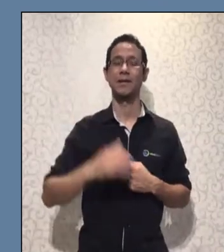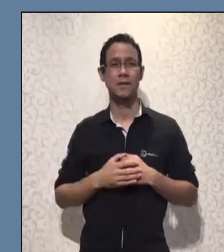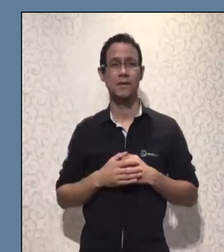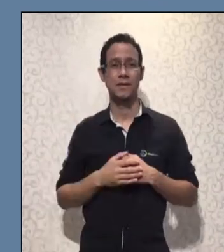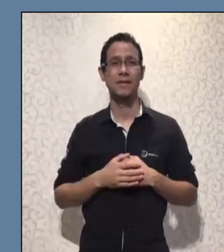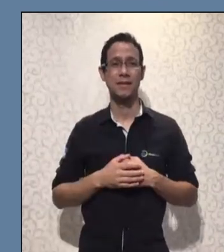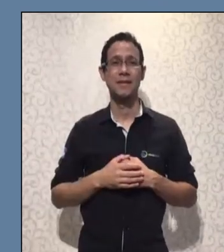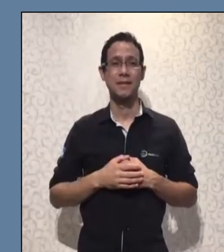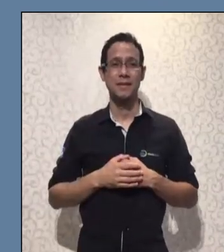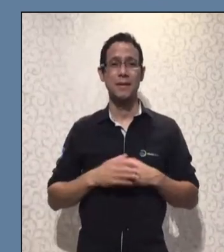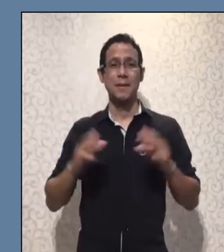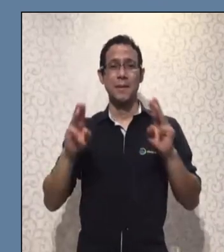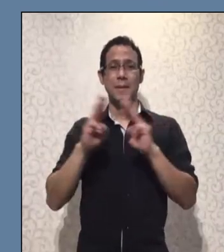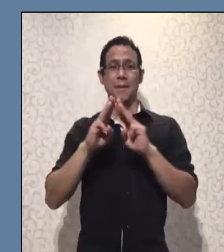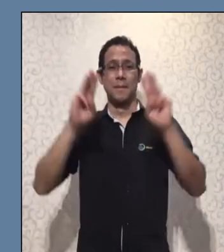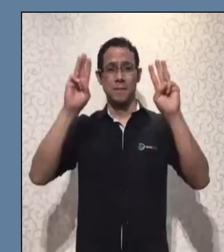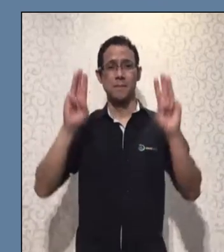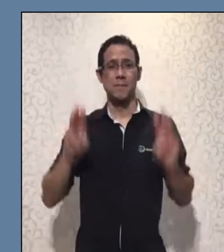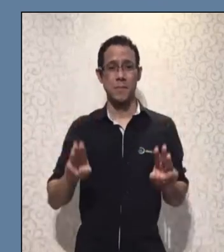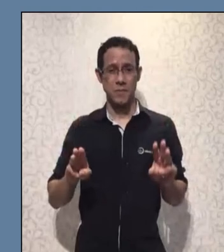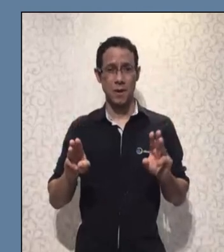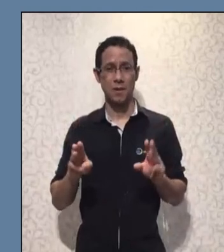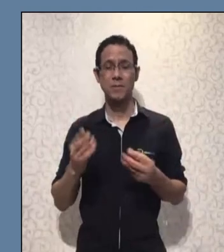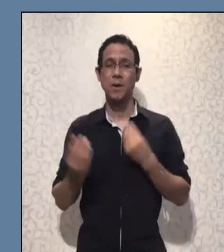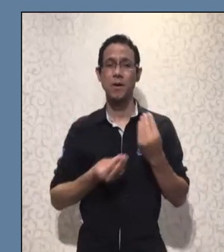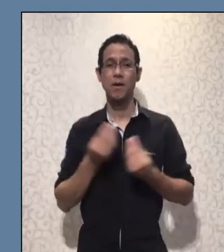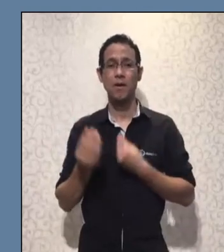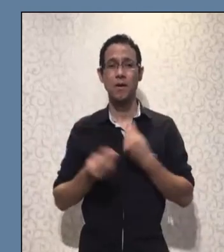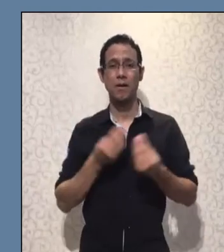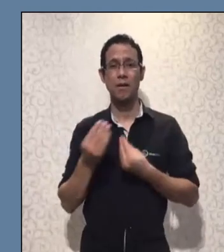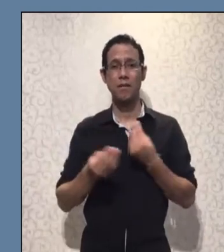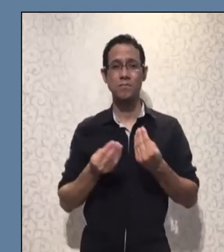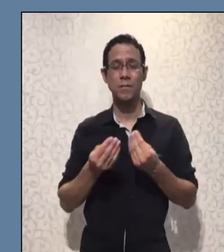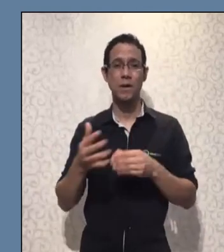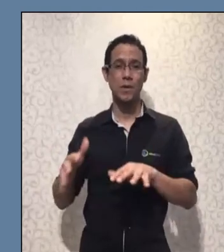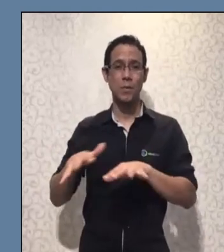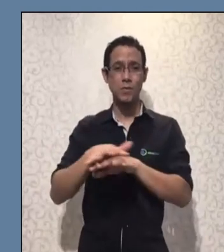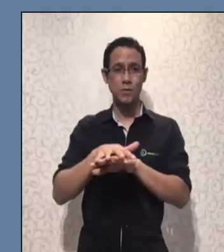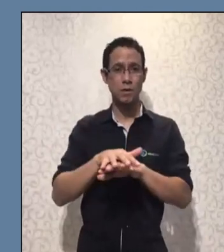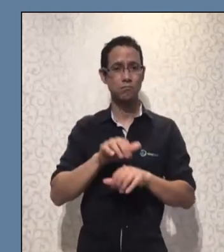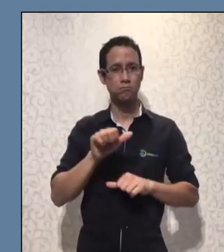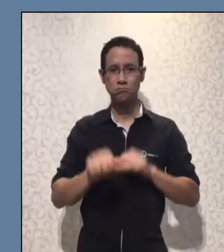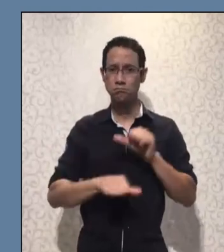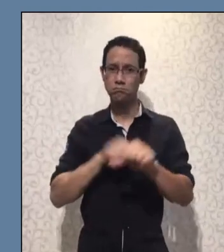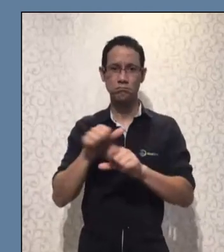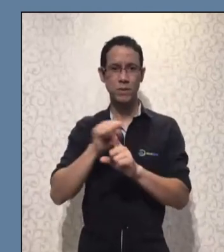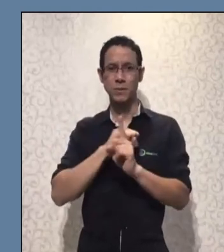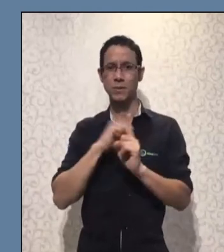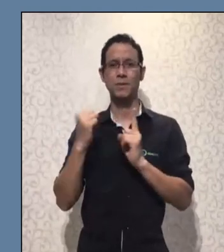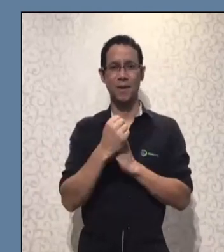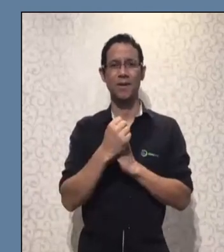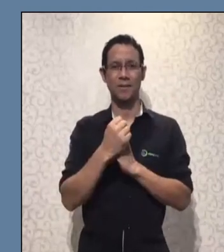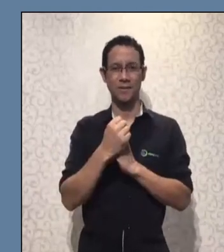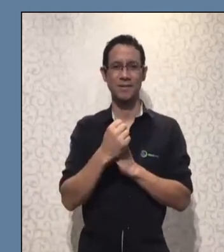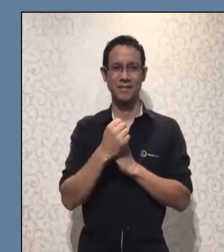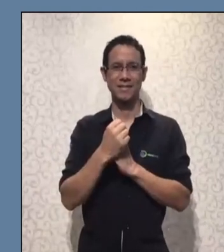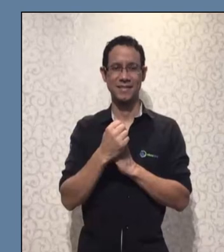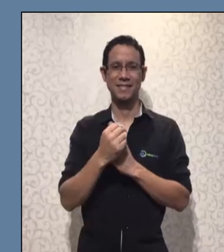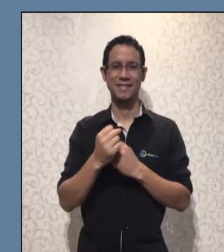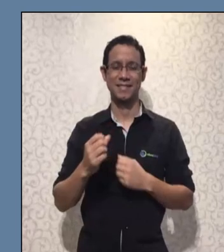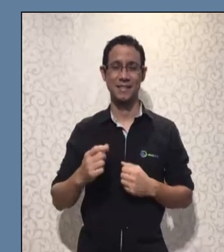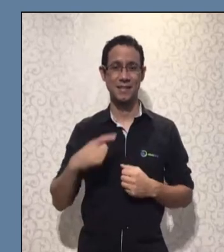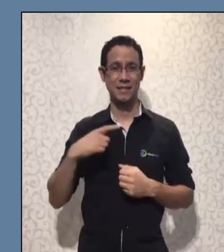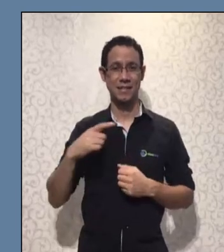dos museus e como um meio de inclusão e transformação social. E aí que eu queria usar as palavras literais da minha